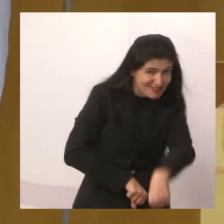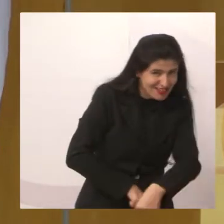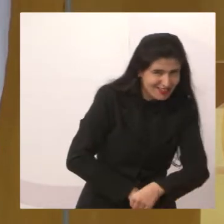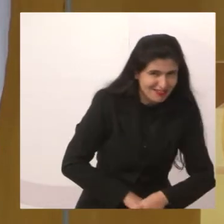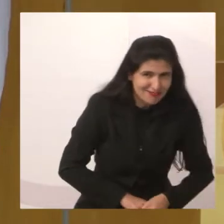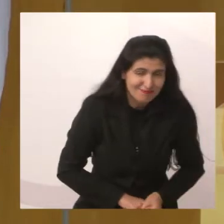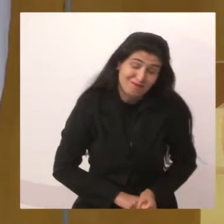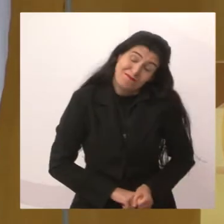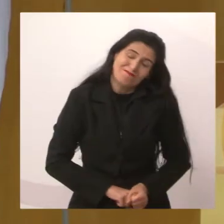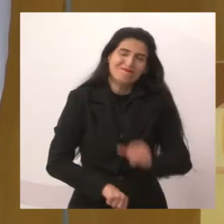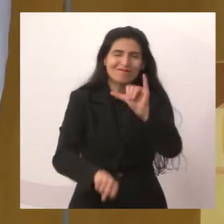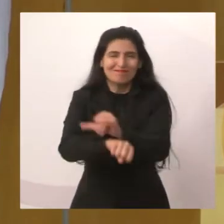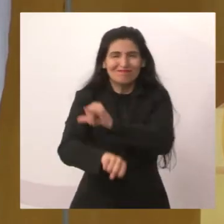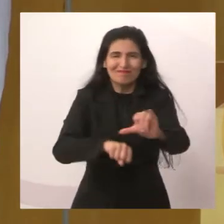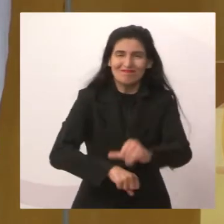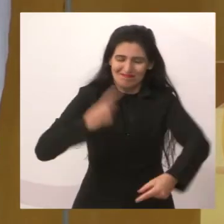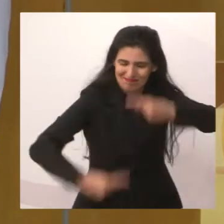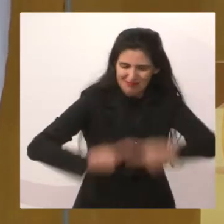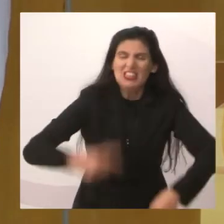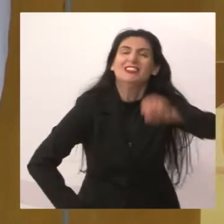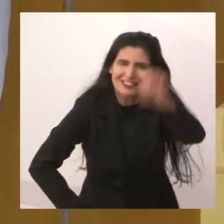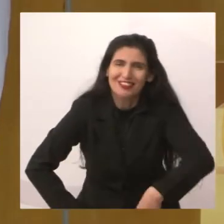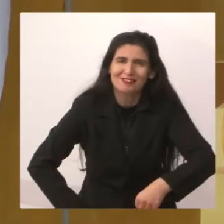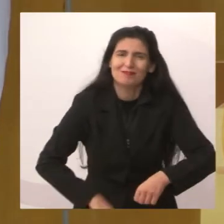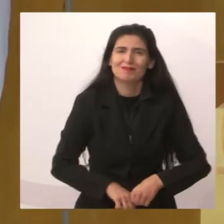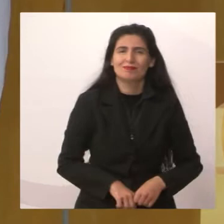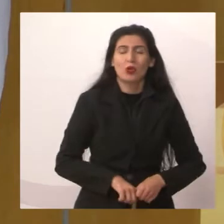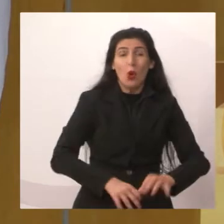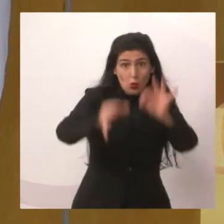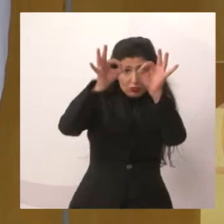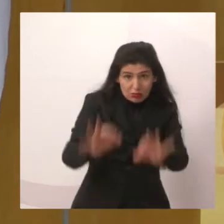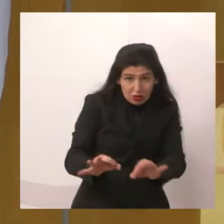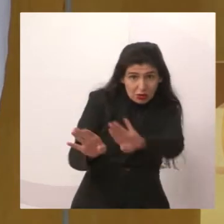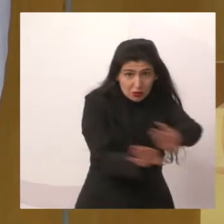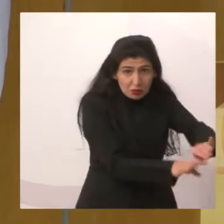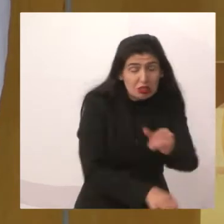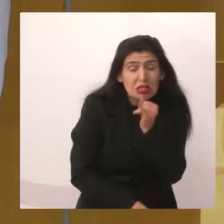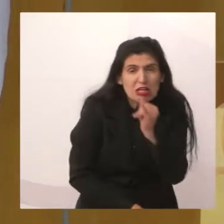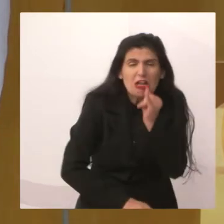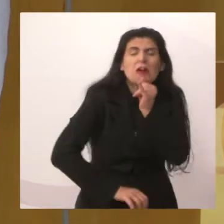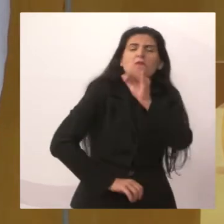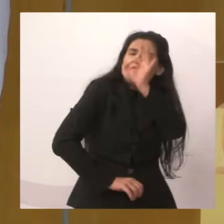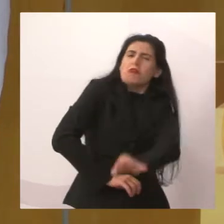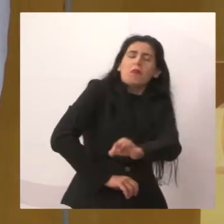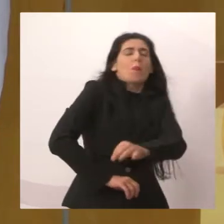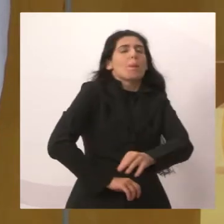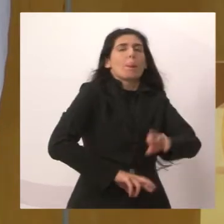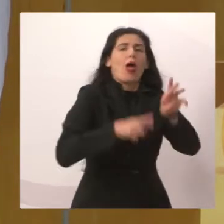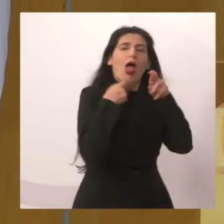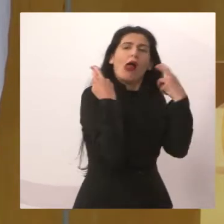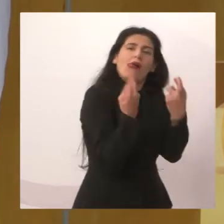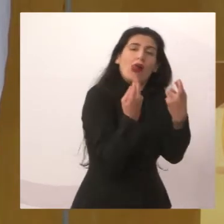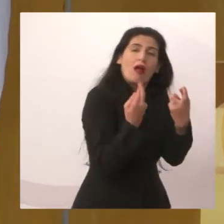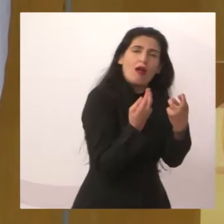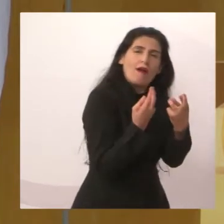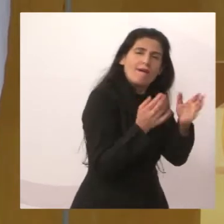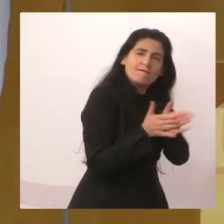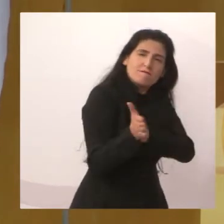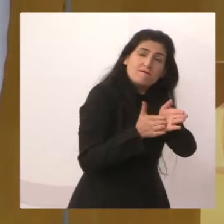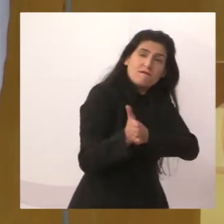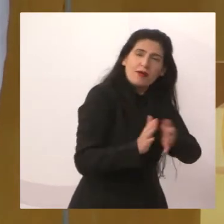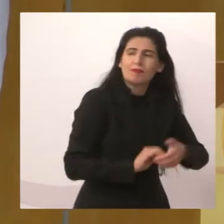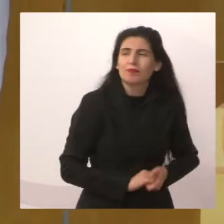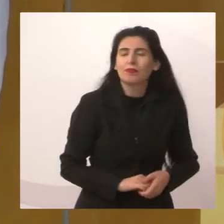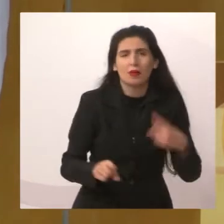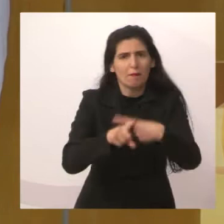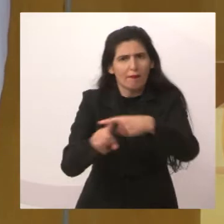reuniões, que eu acho que o administrador é atual, porque todo mundo sabe, é um desafio administrar